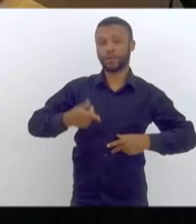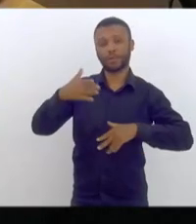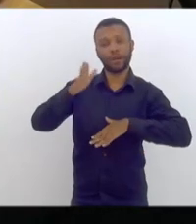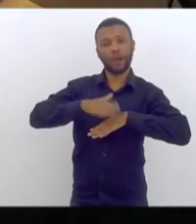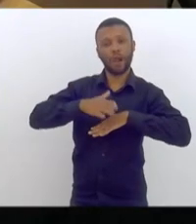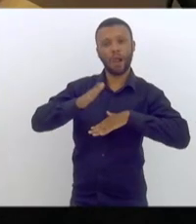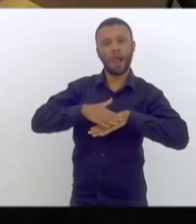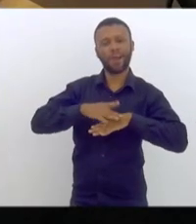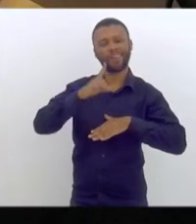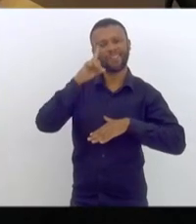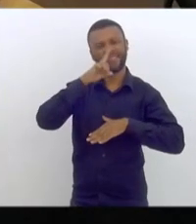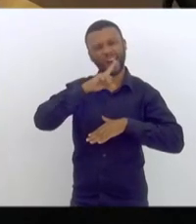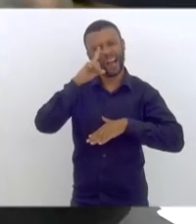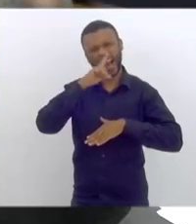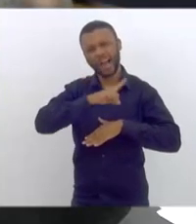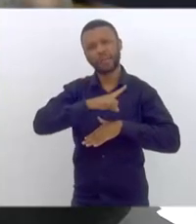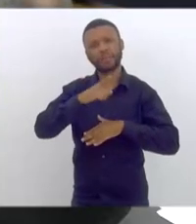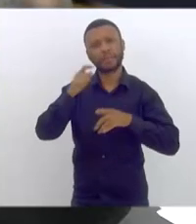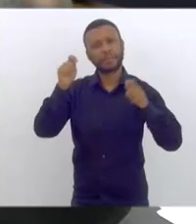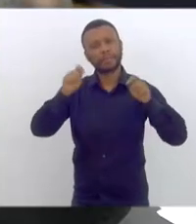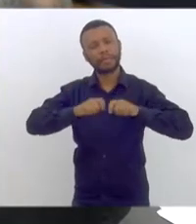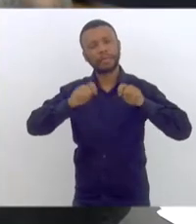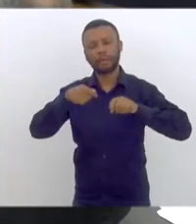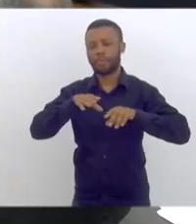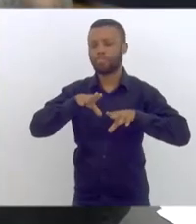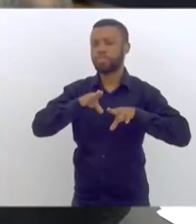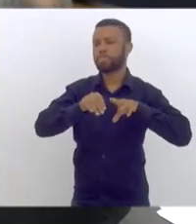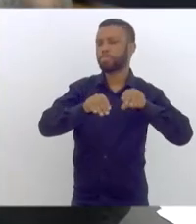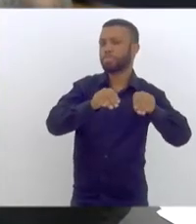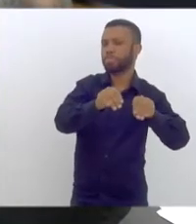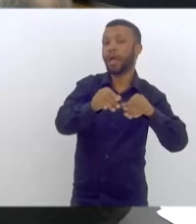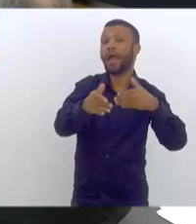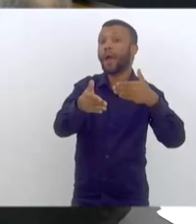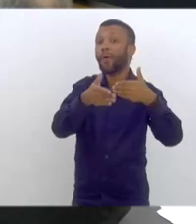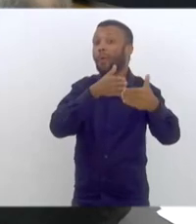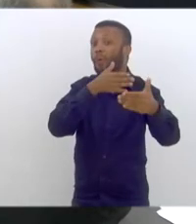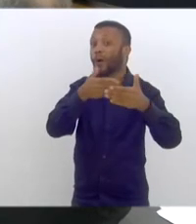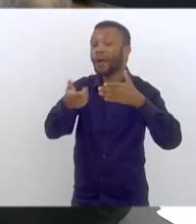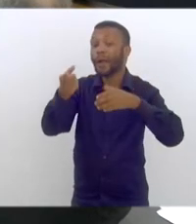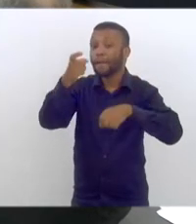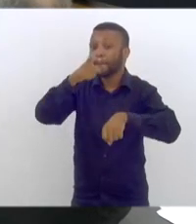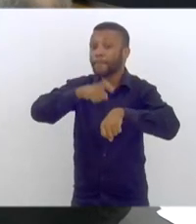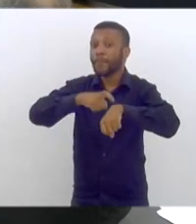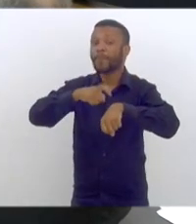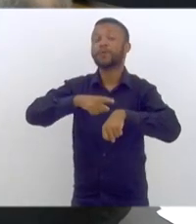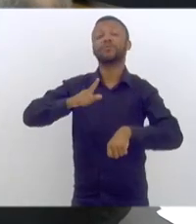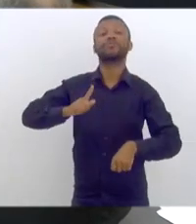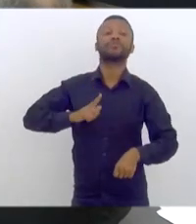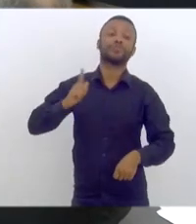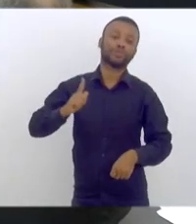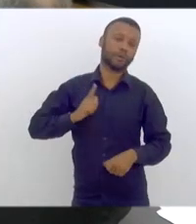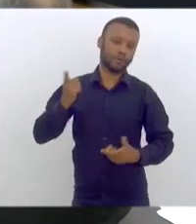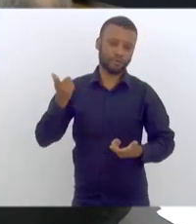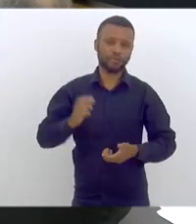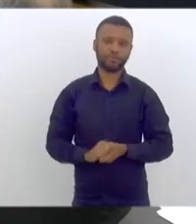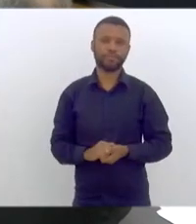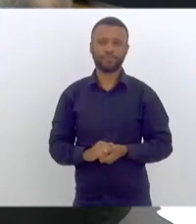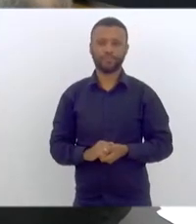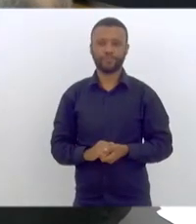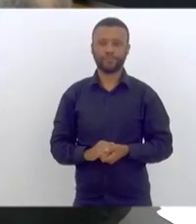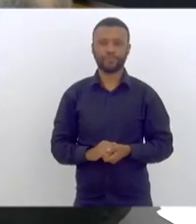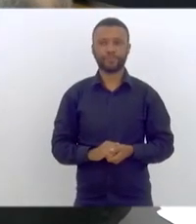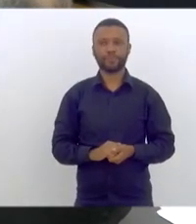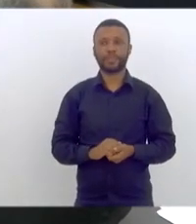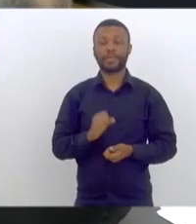são falhos e recalcitrantes em qualquer gestão se não a gente